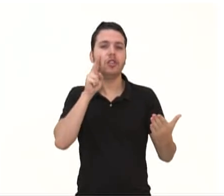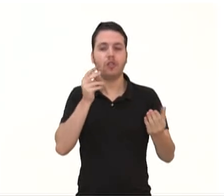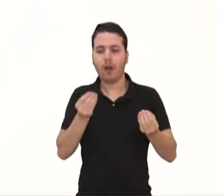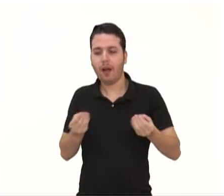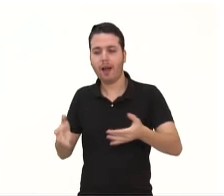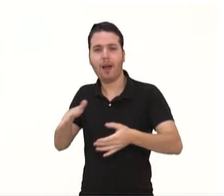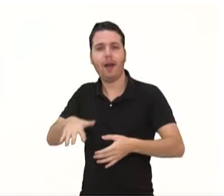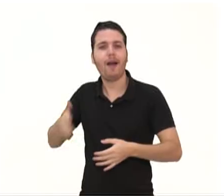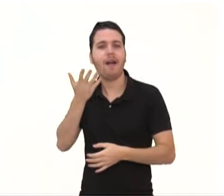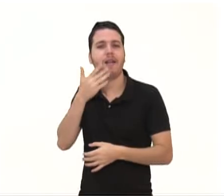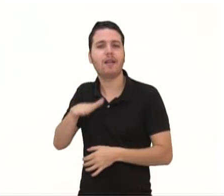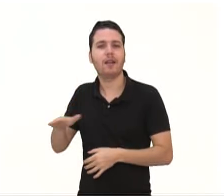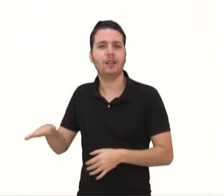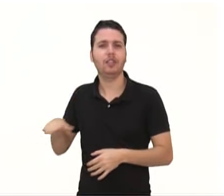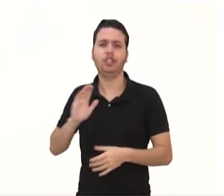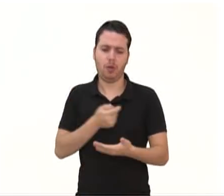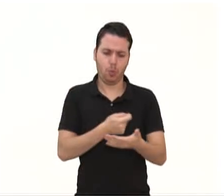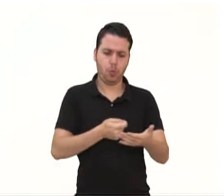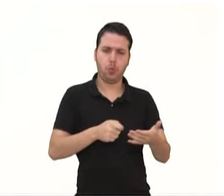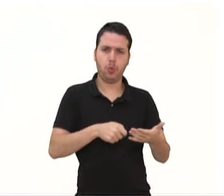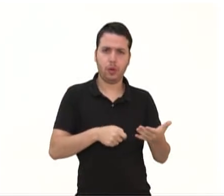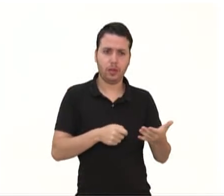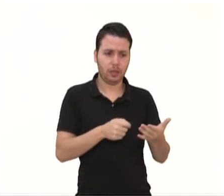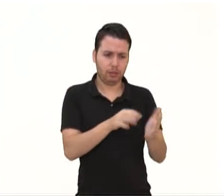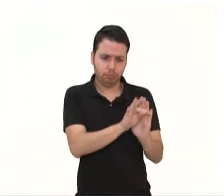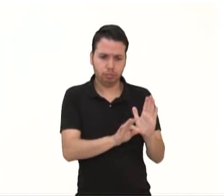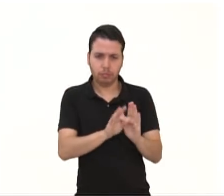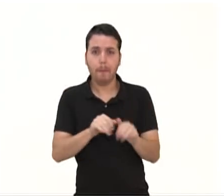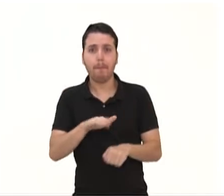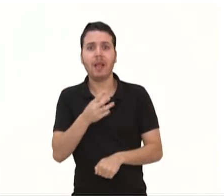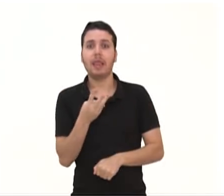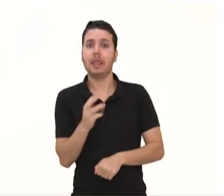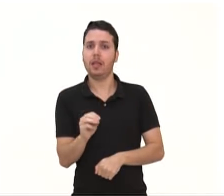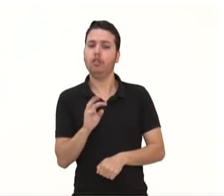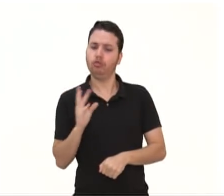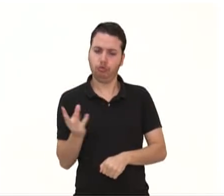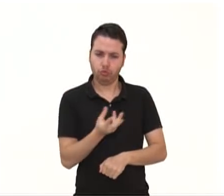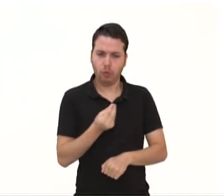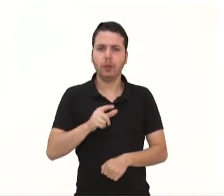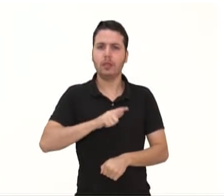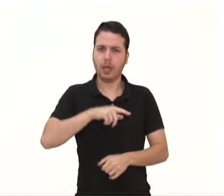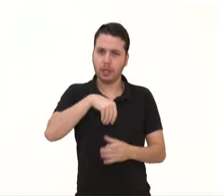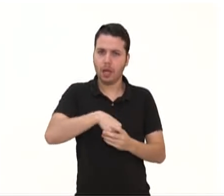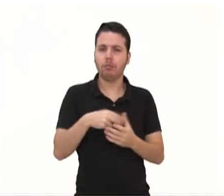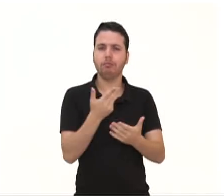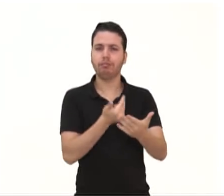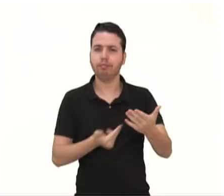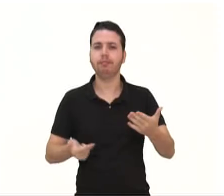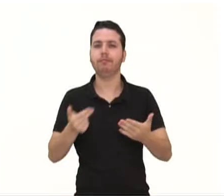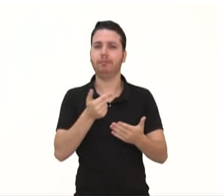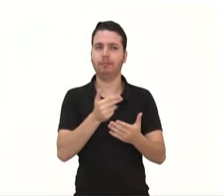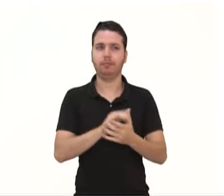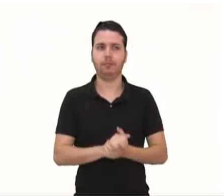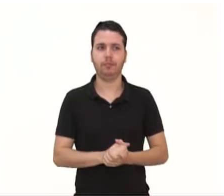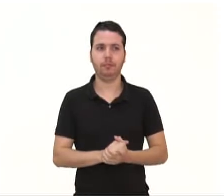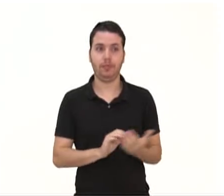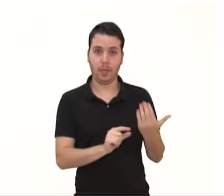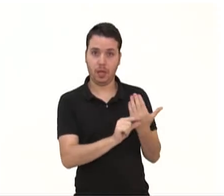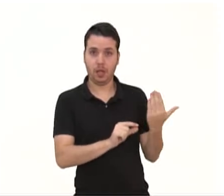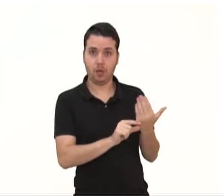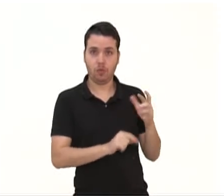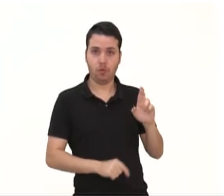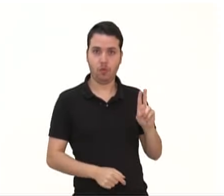de 30, todas com ilustrações. Rubem Alves é a pessoa que fez a